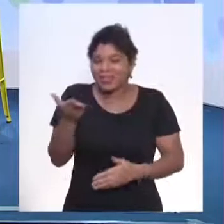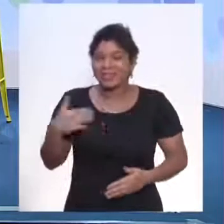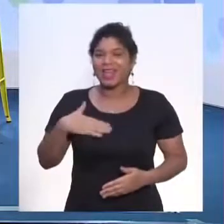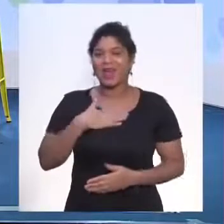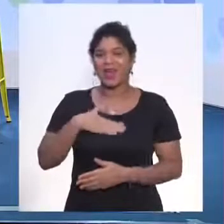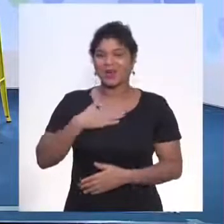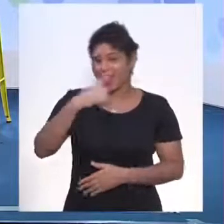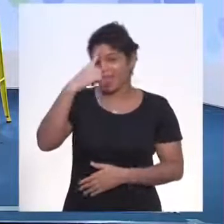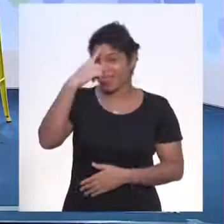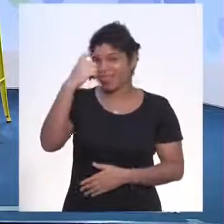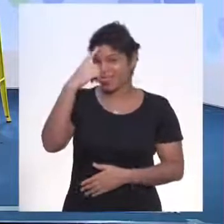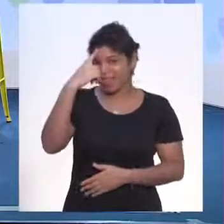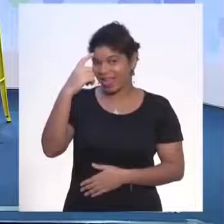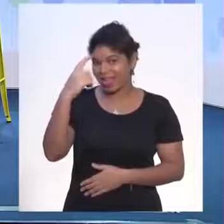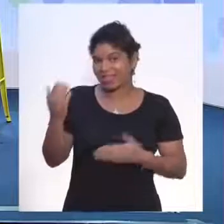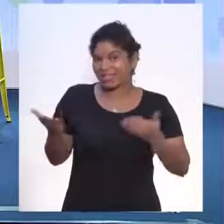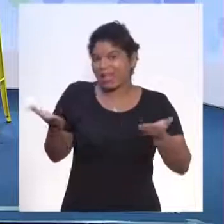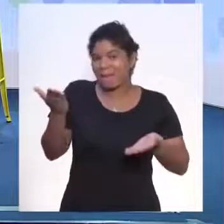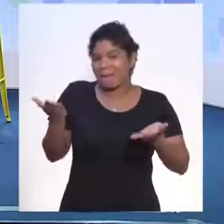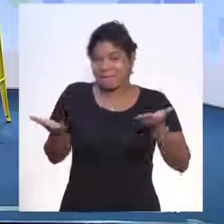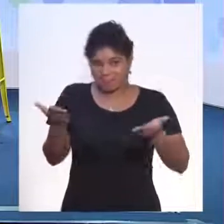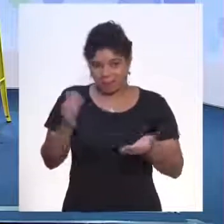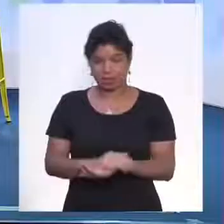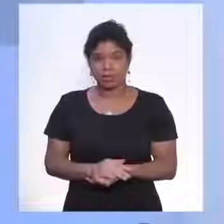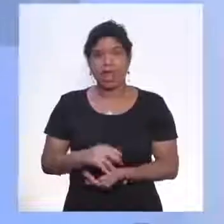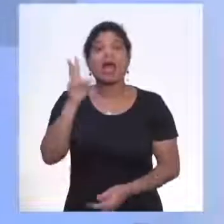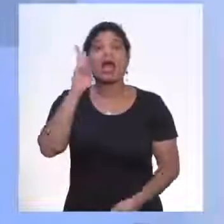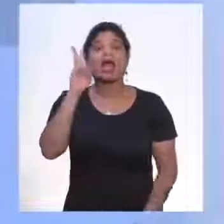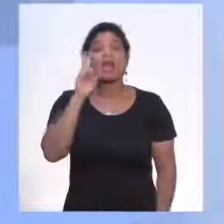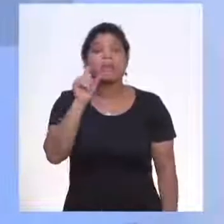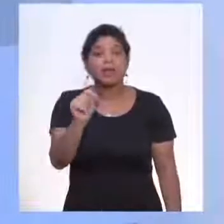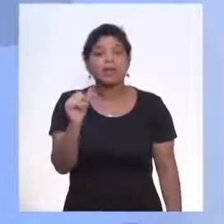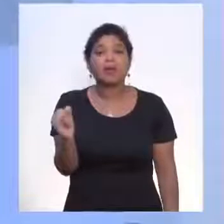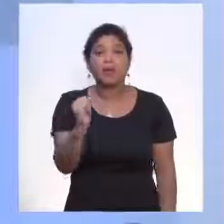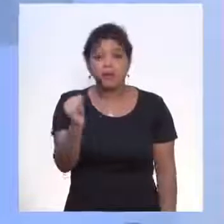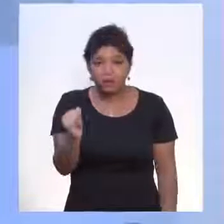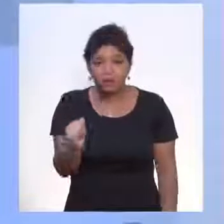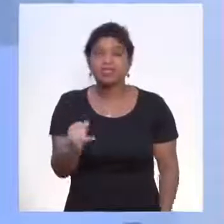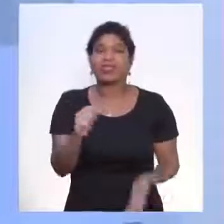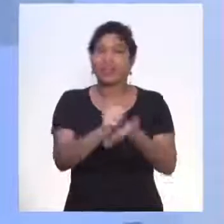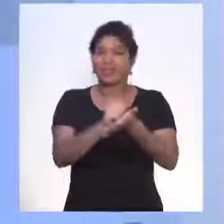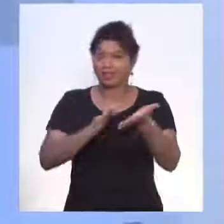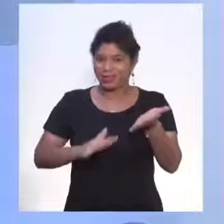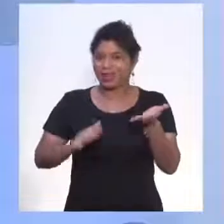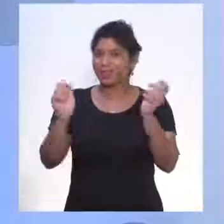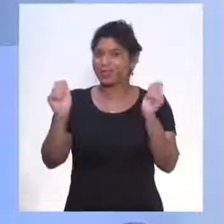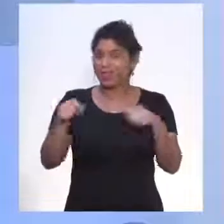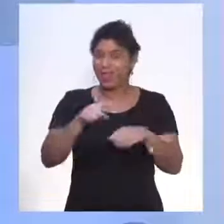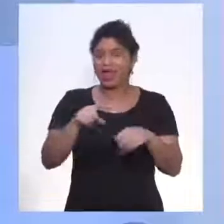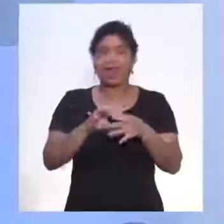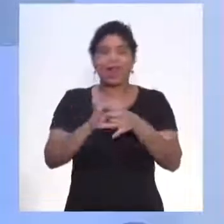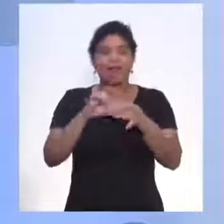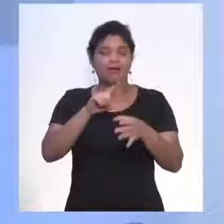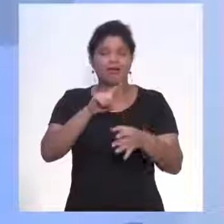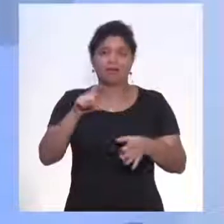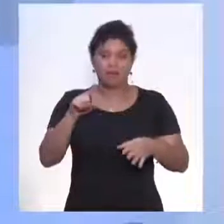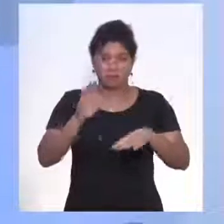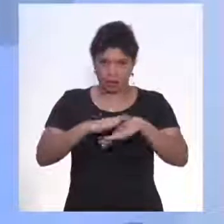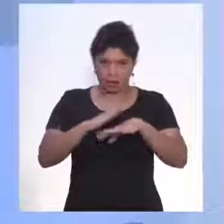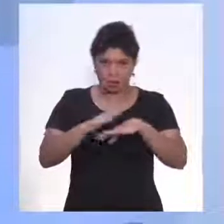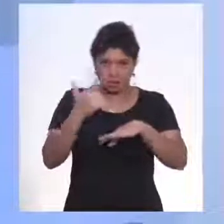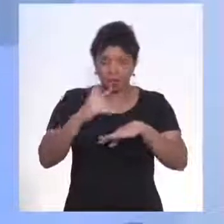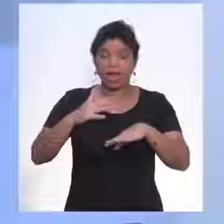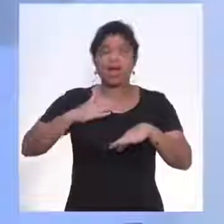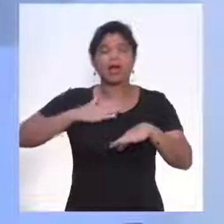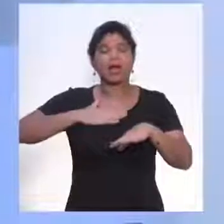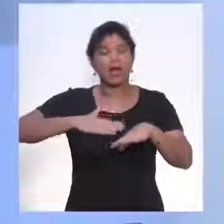da ideia da balança aqui. Lembrando aí um recadinho, né? Não deixando, as tarefas já estão disponíveis, vão ficar para vocês. Calma que